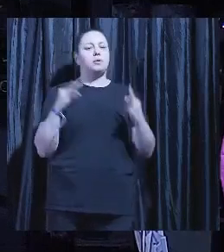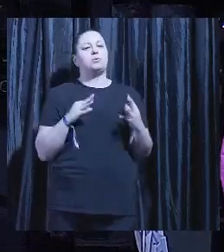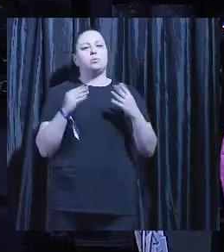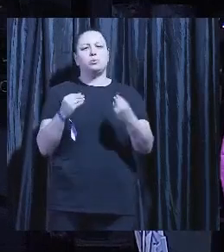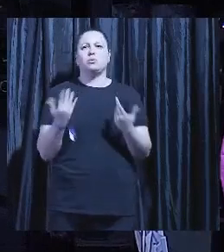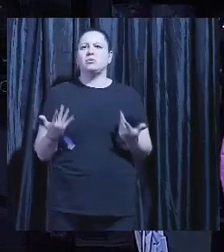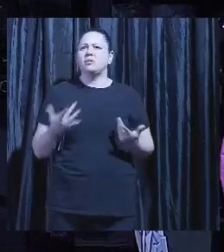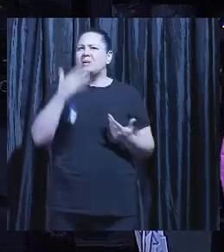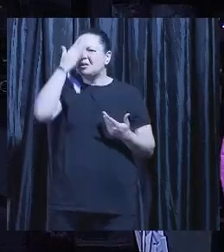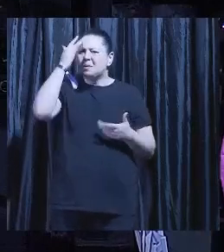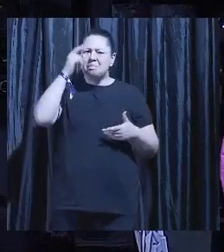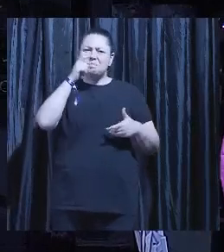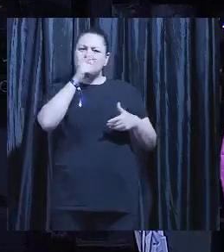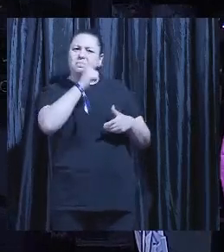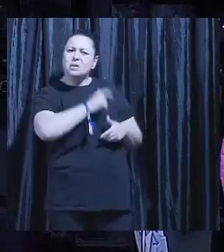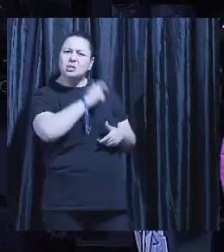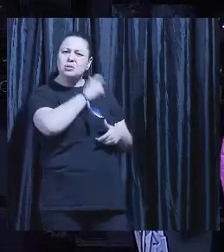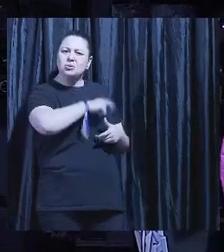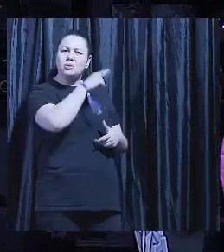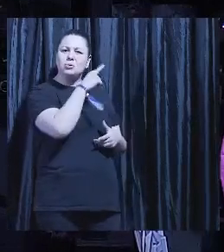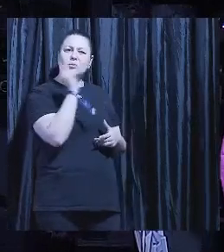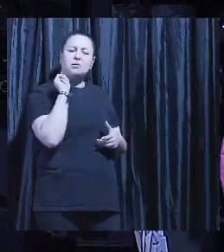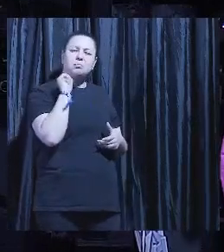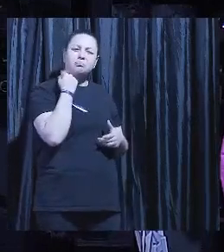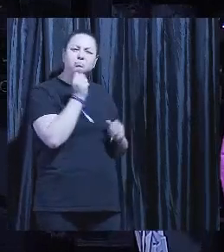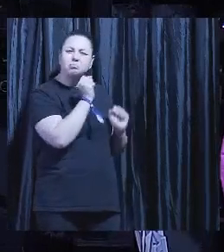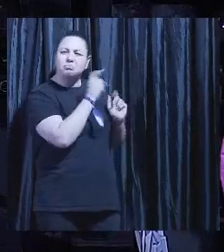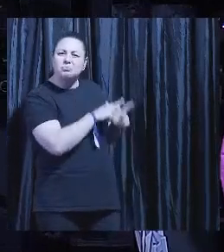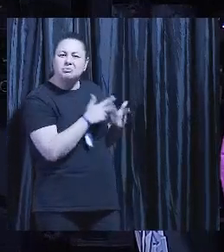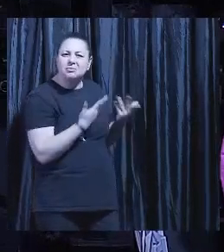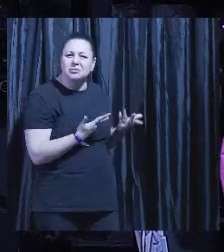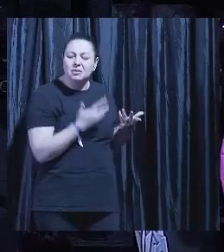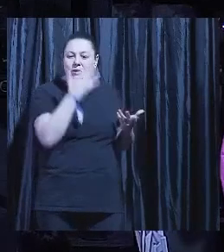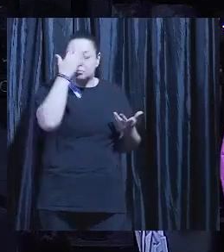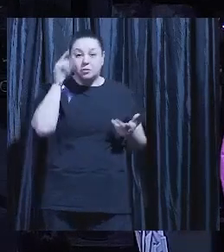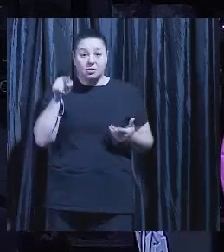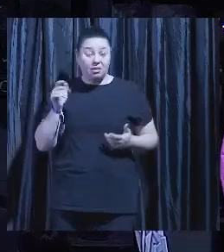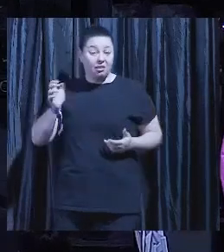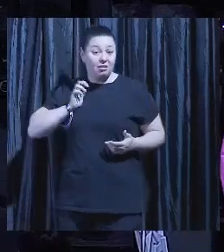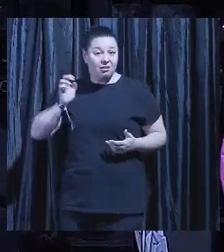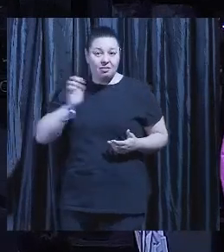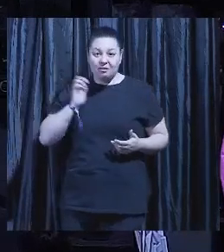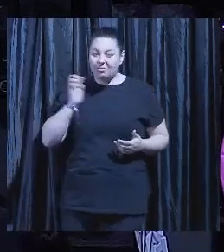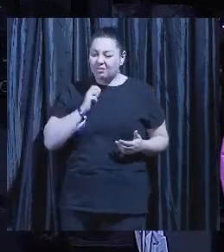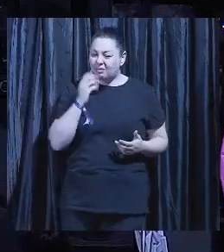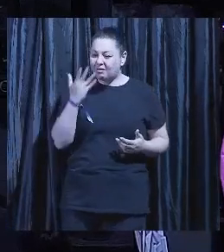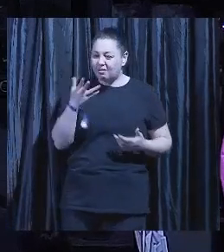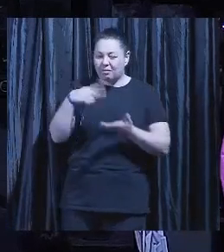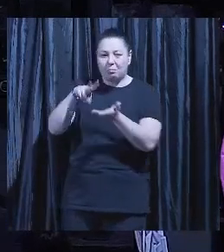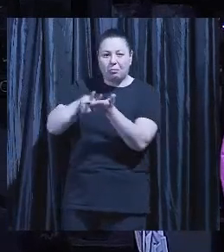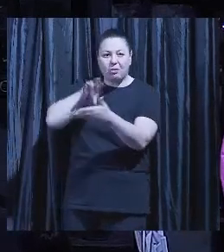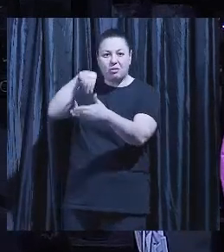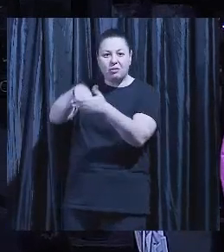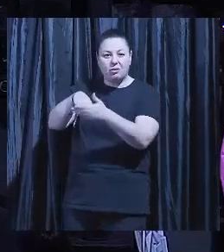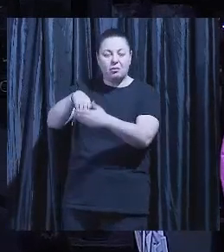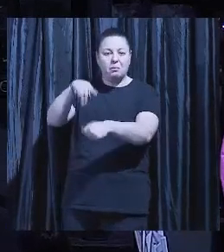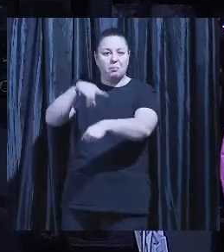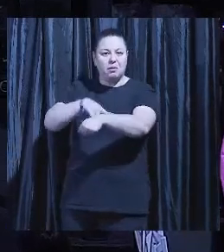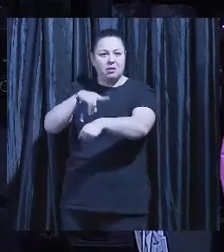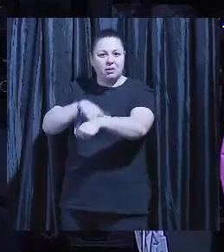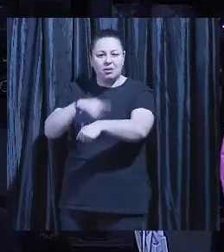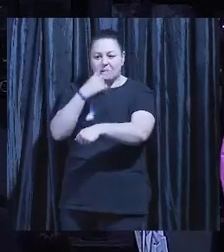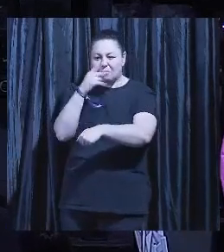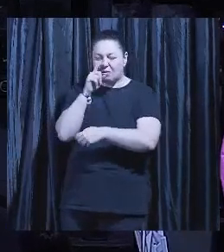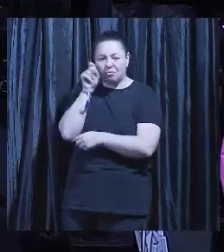as pessoas deitadas lá no meio do lixo, essas moças ricas deitadas aqui como se